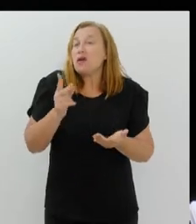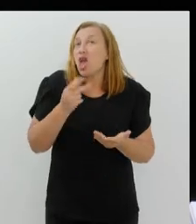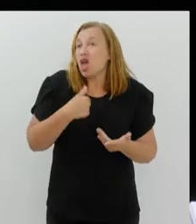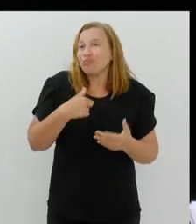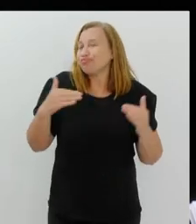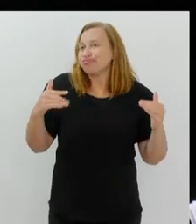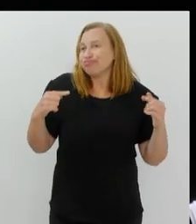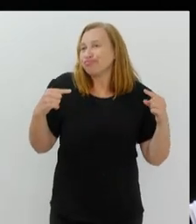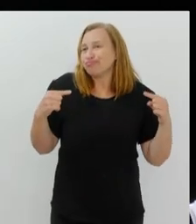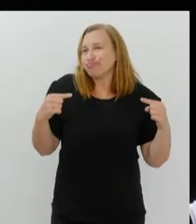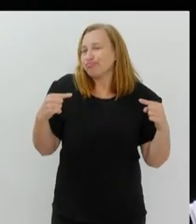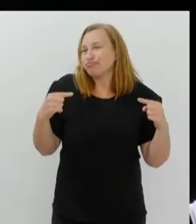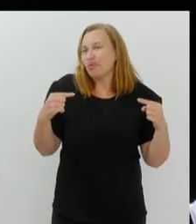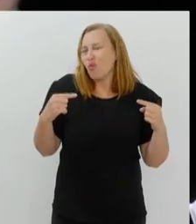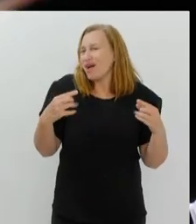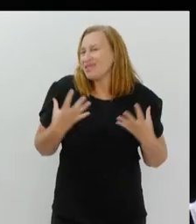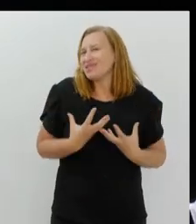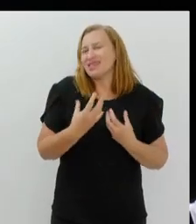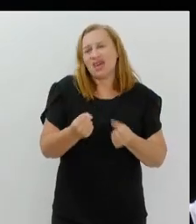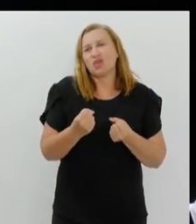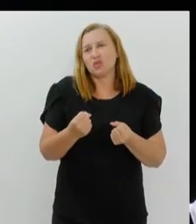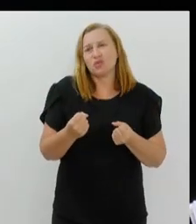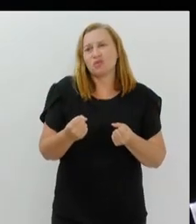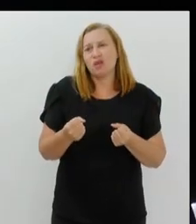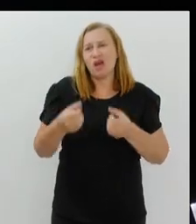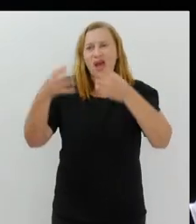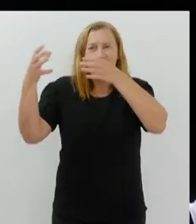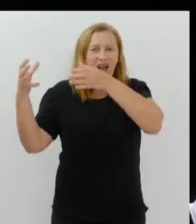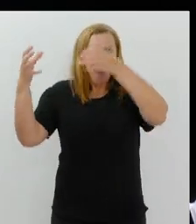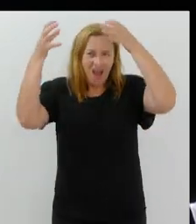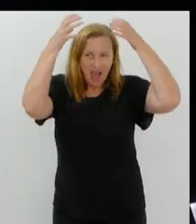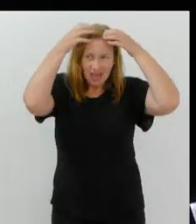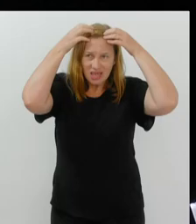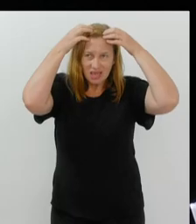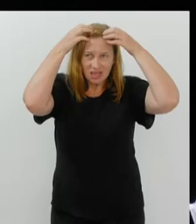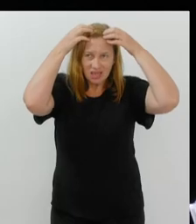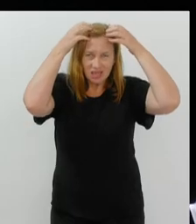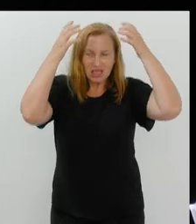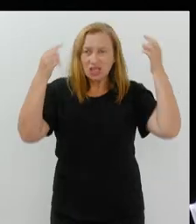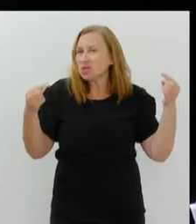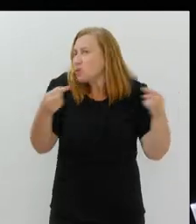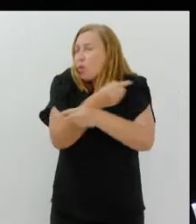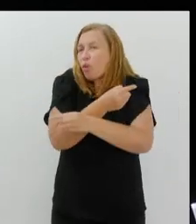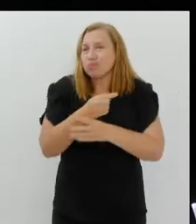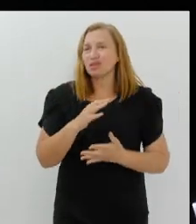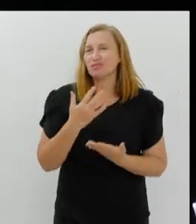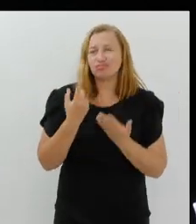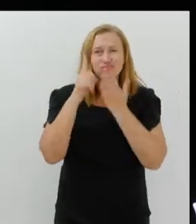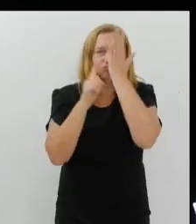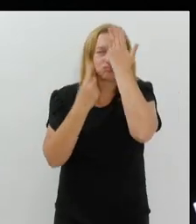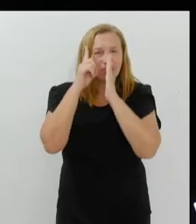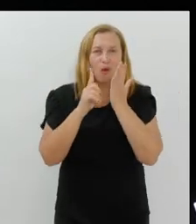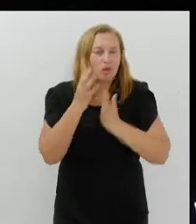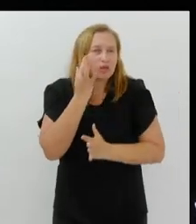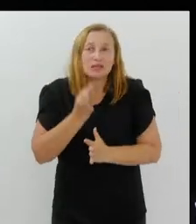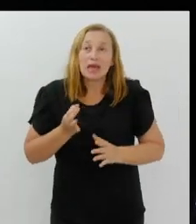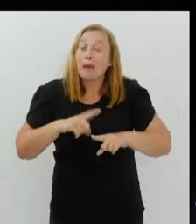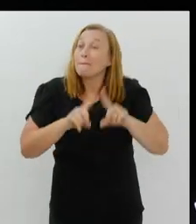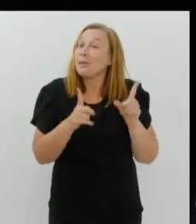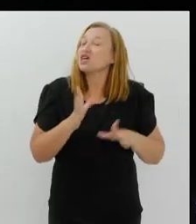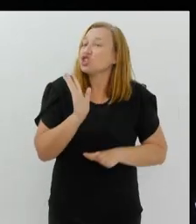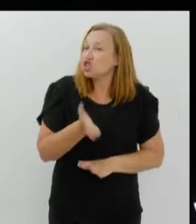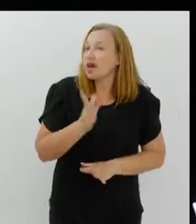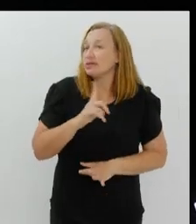eu não concordo com uma rainha totalmente de fora do carnaval. Eu acho que eu não sei nem em qual